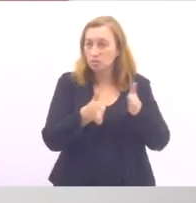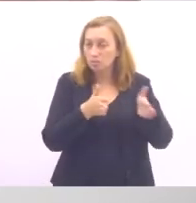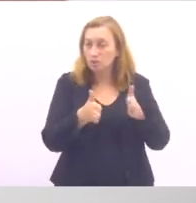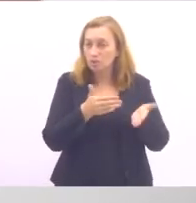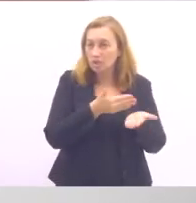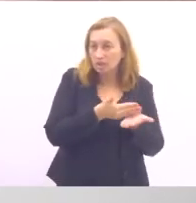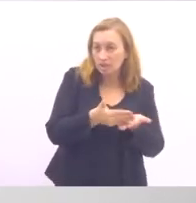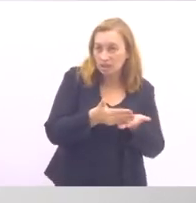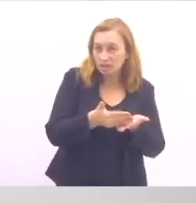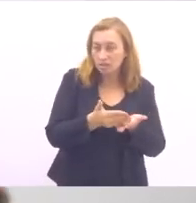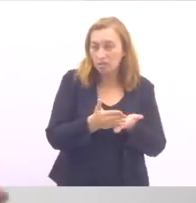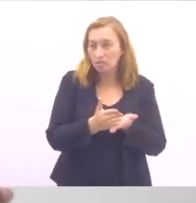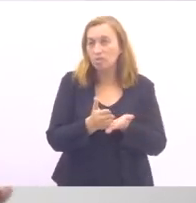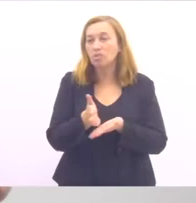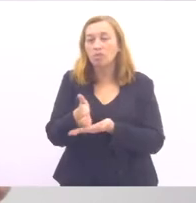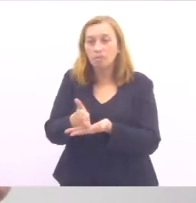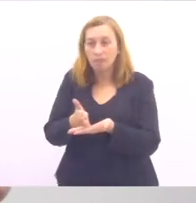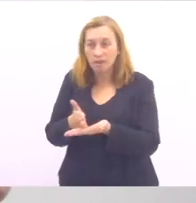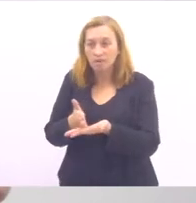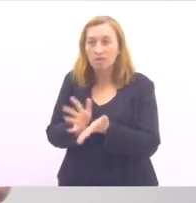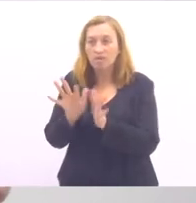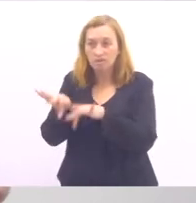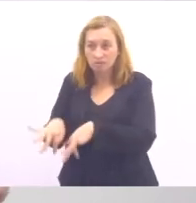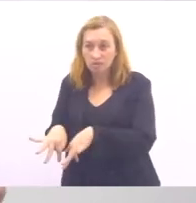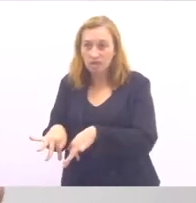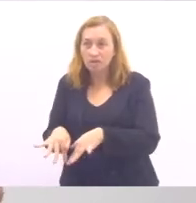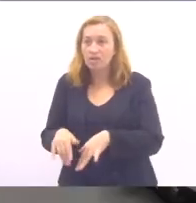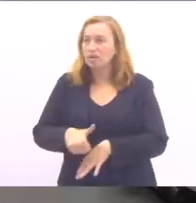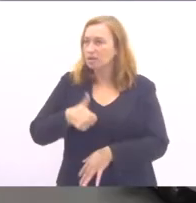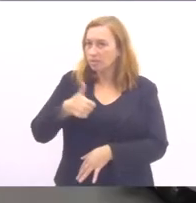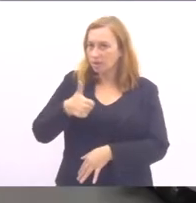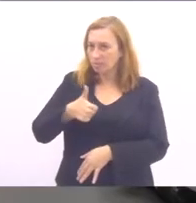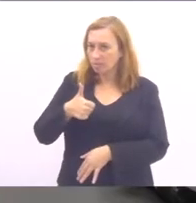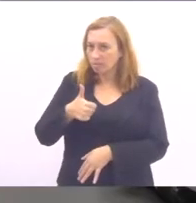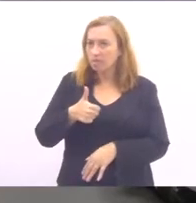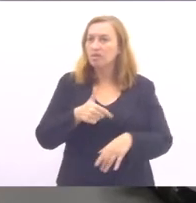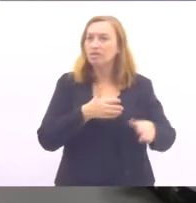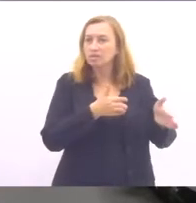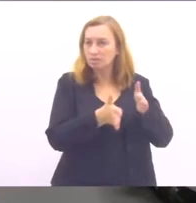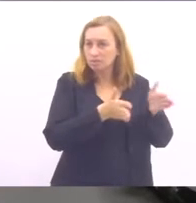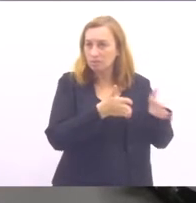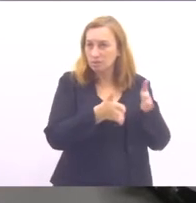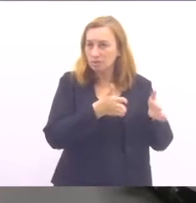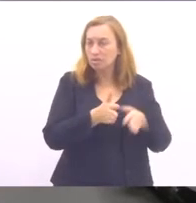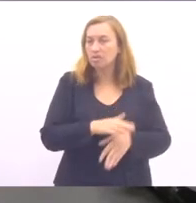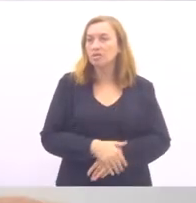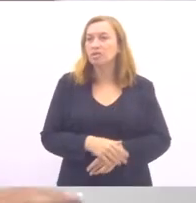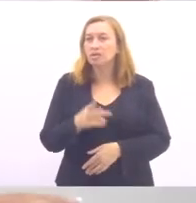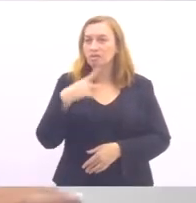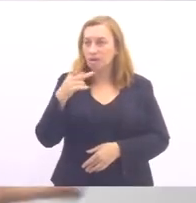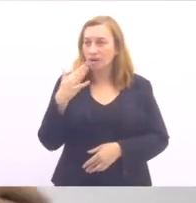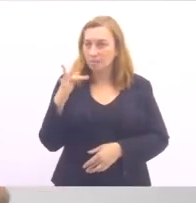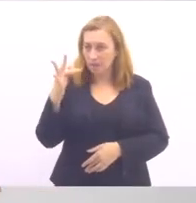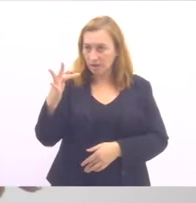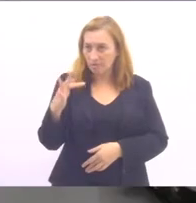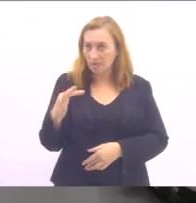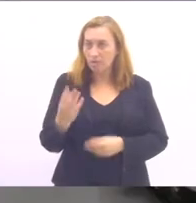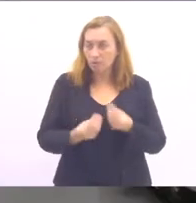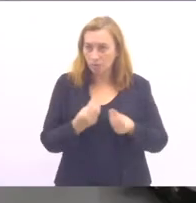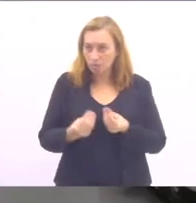começo, meio e fim. A gente luta para que ele... Nós estamos na primeira fase atualmente. Estamos na primeira fase. Vou falar bem breve como isso, que